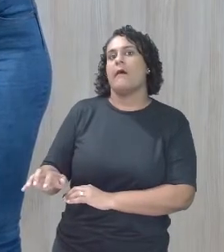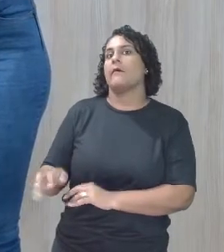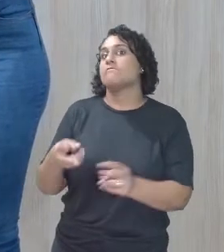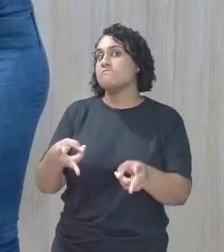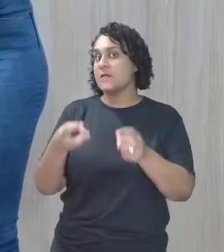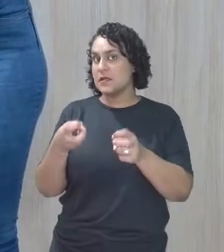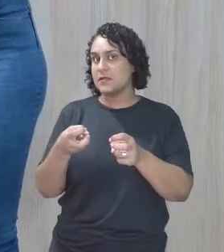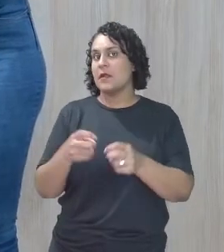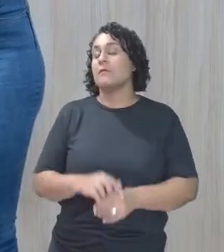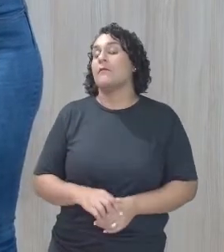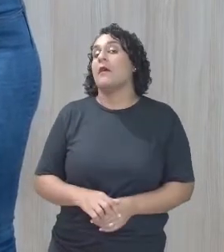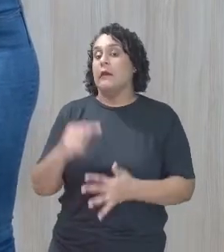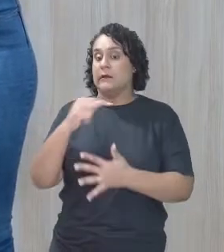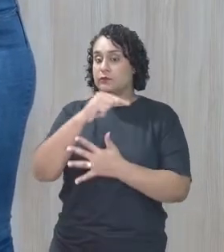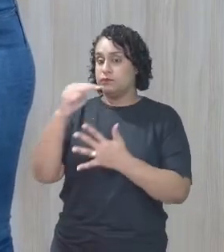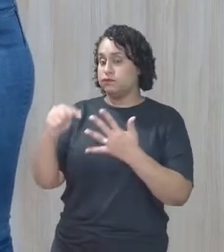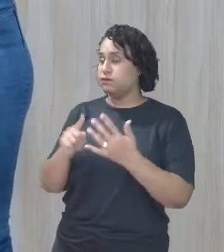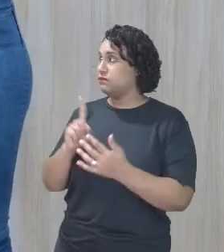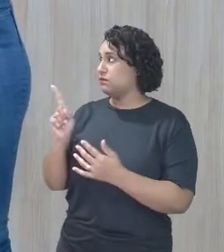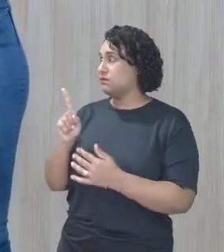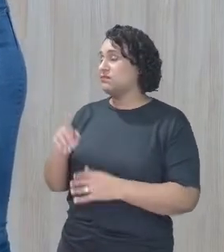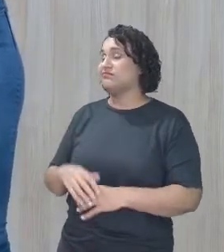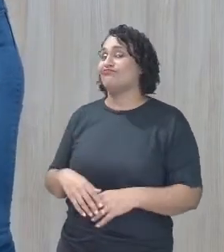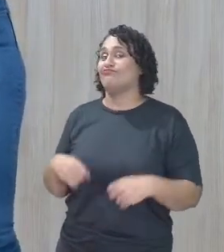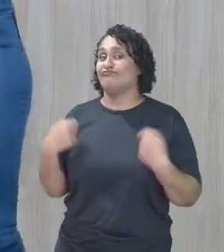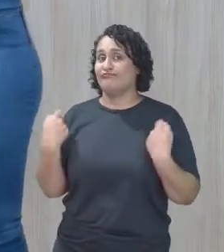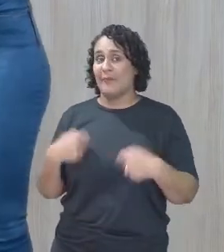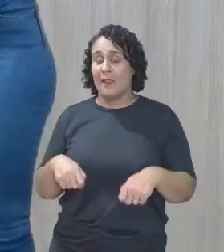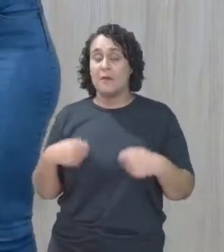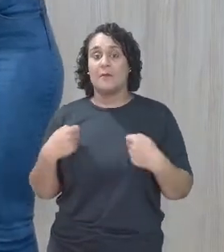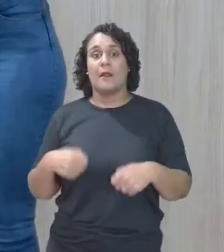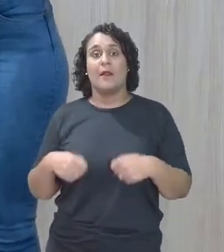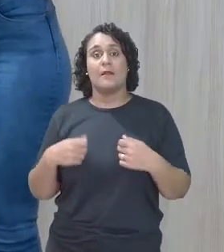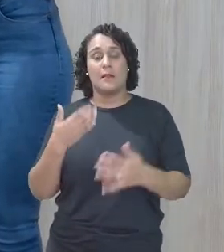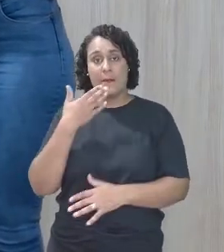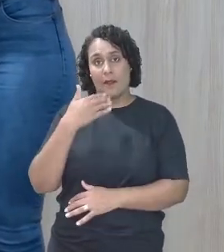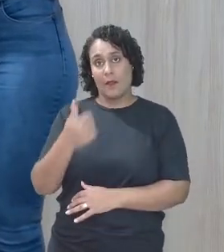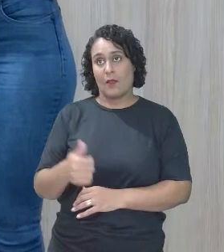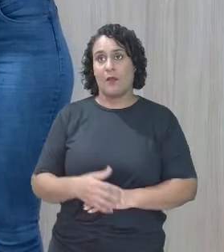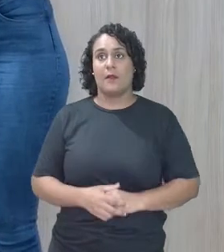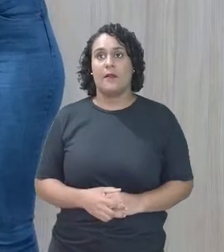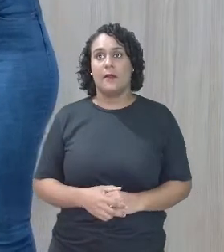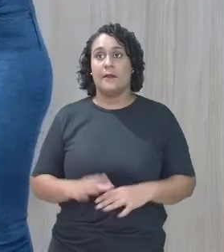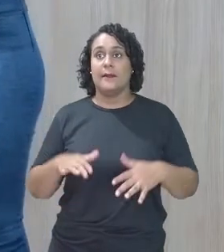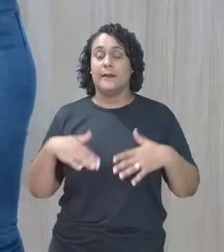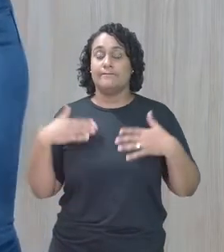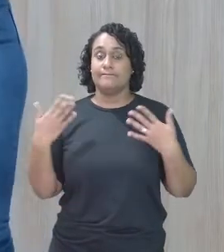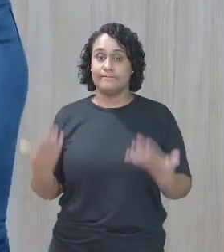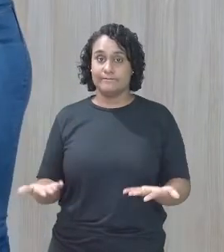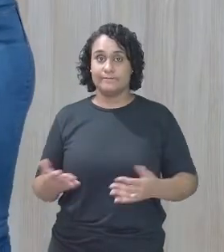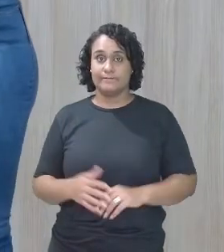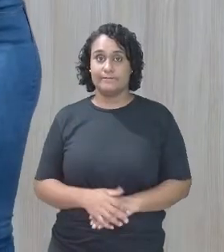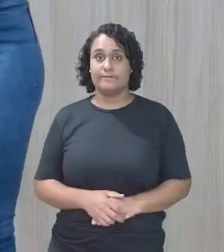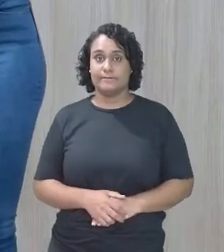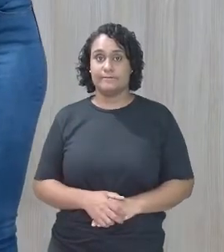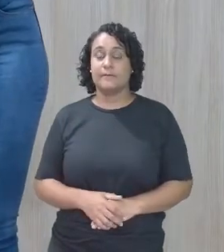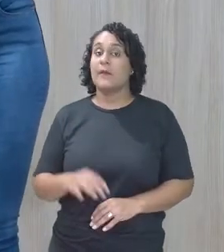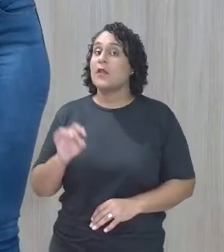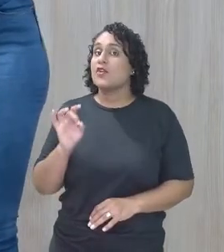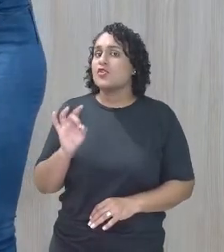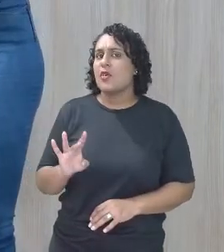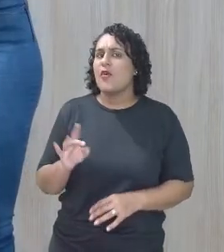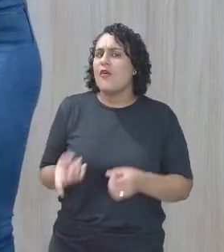o quanto essas demandas elas são importantes para o desenvolvimento desse estudante. Então, vamos